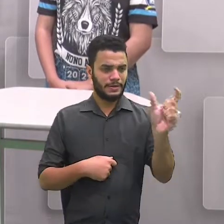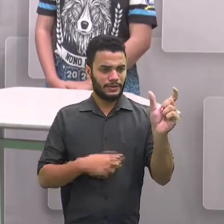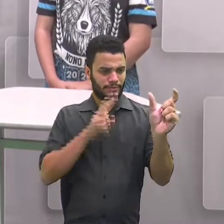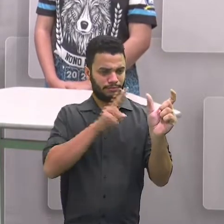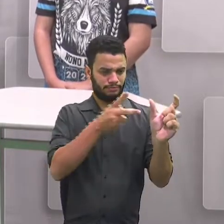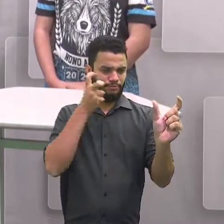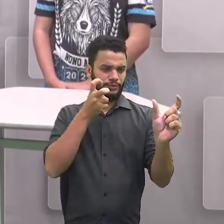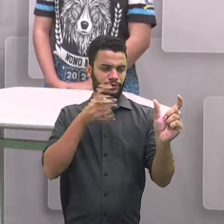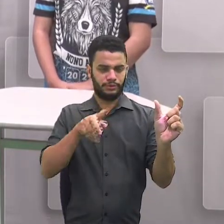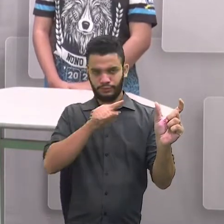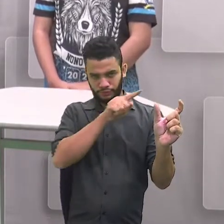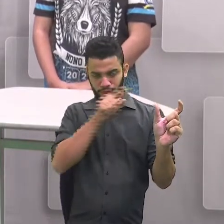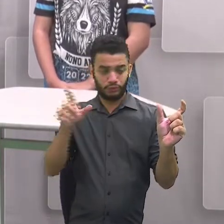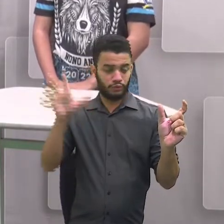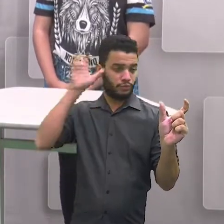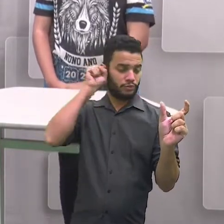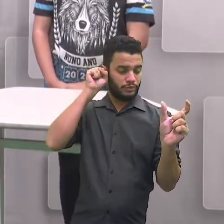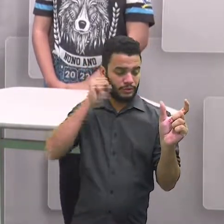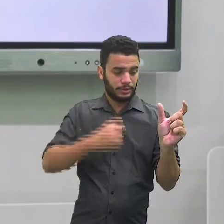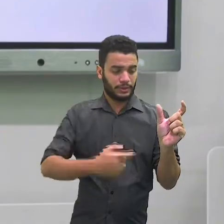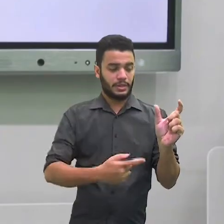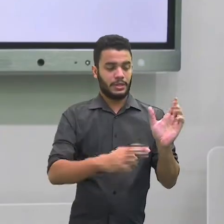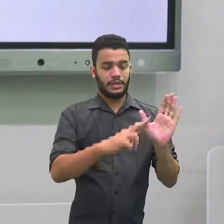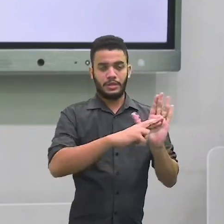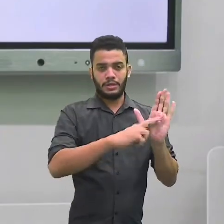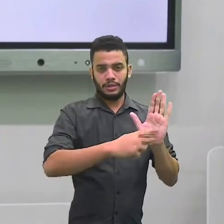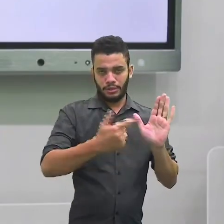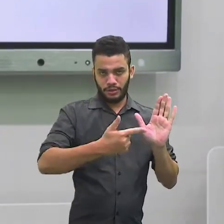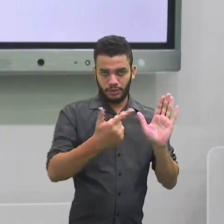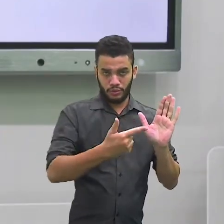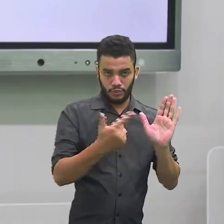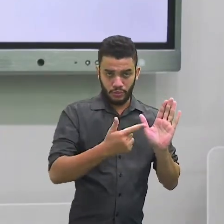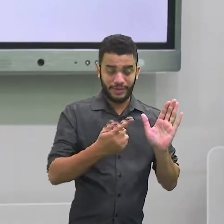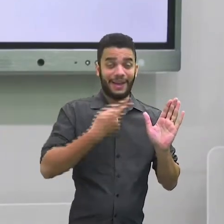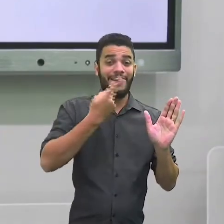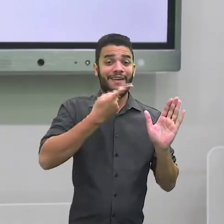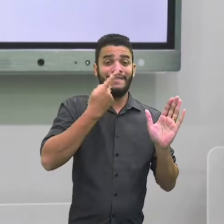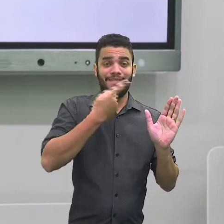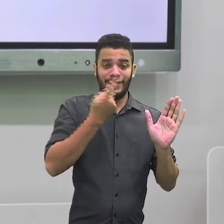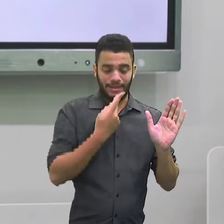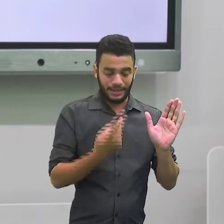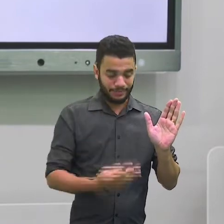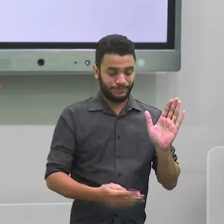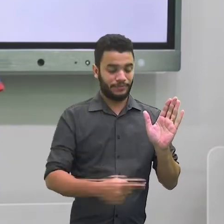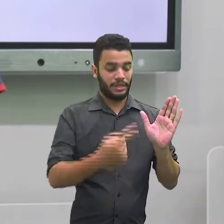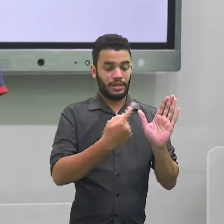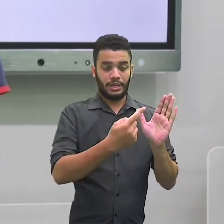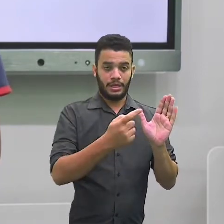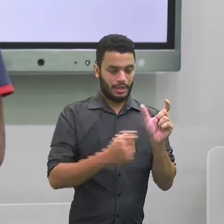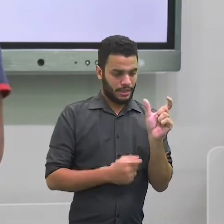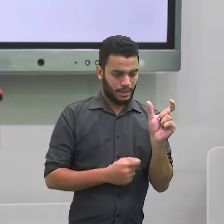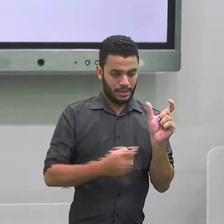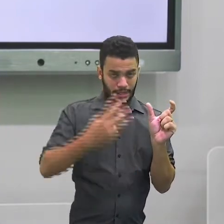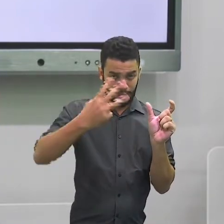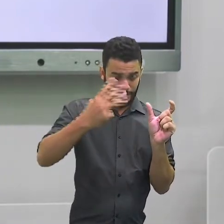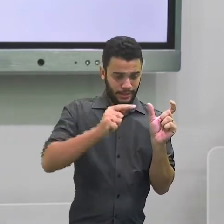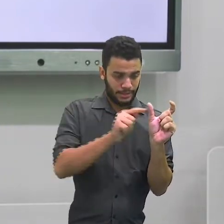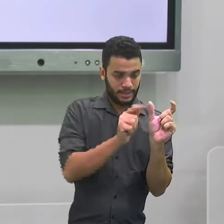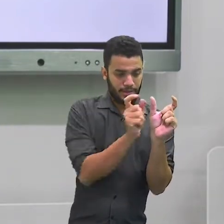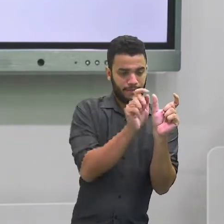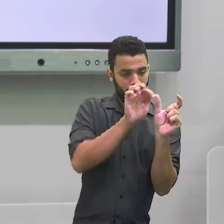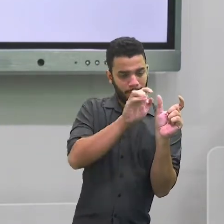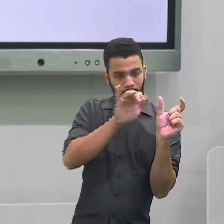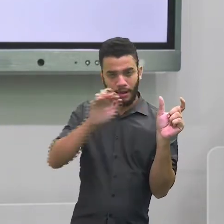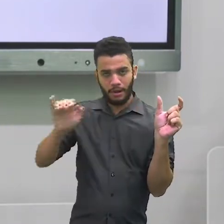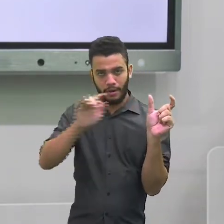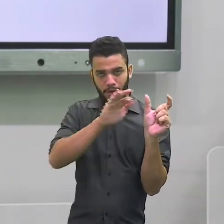Segunda, repetir. Terceira, soletrar. Quarta, repetir novamente. E não se esqueçam